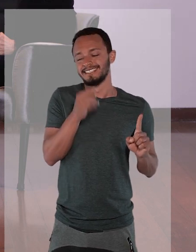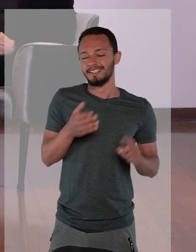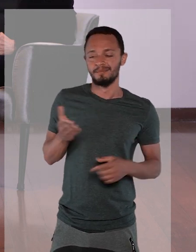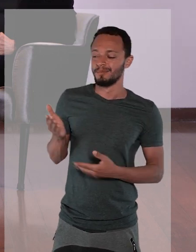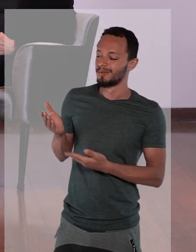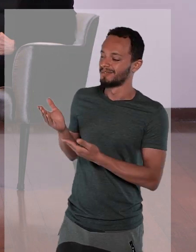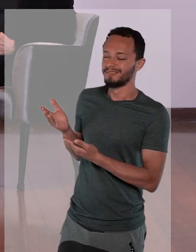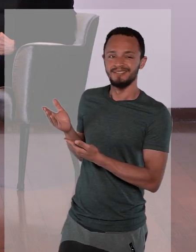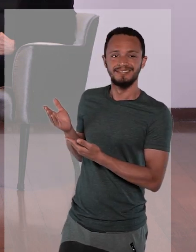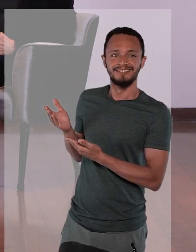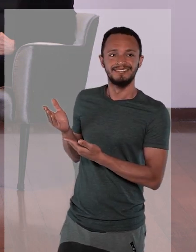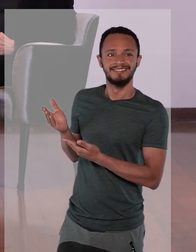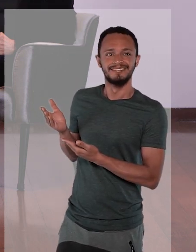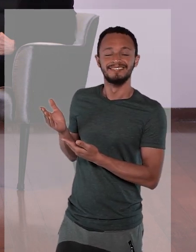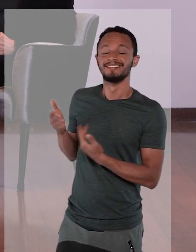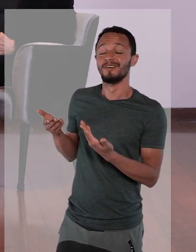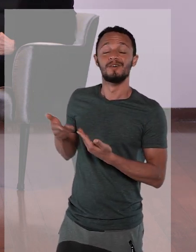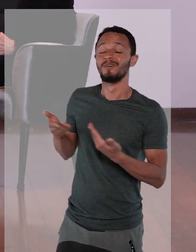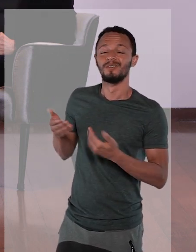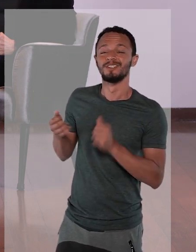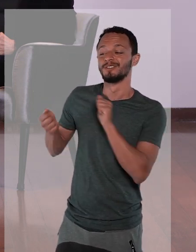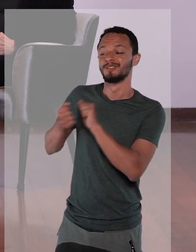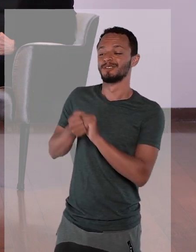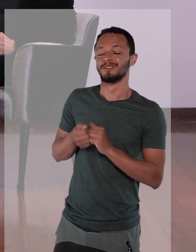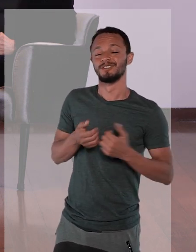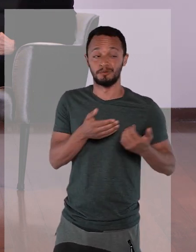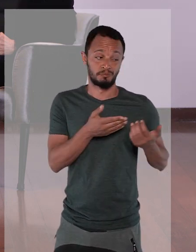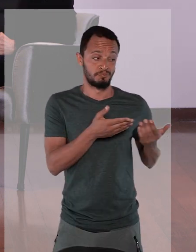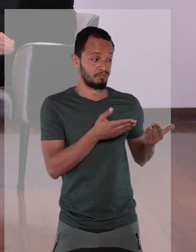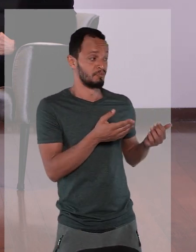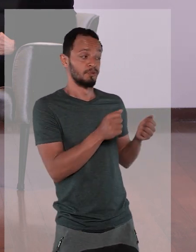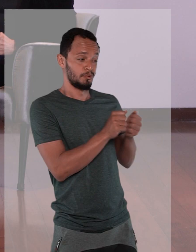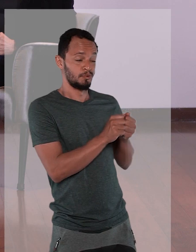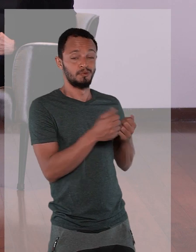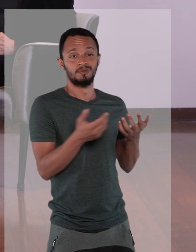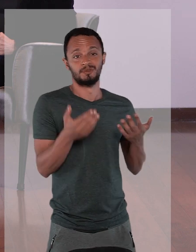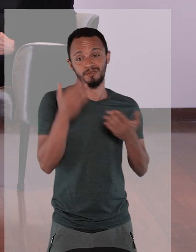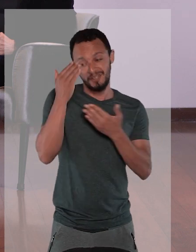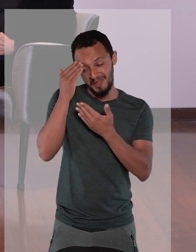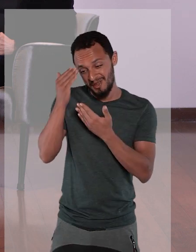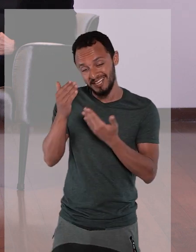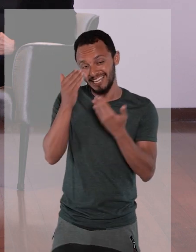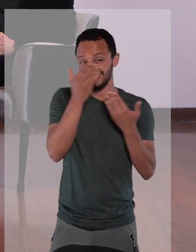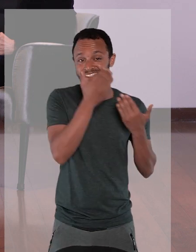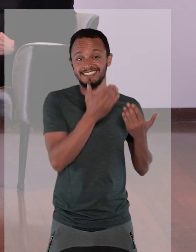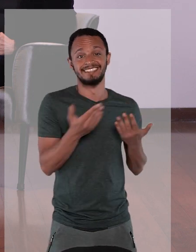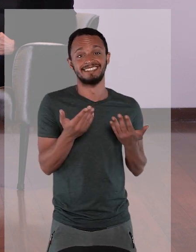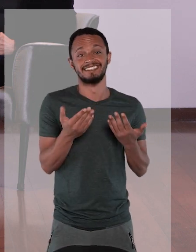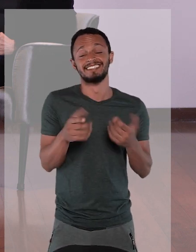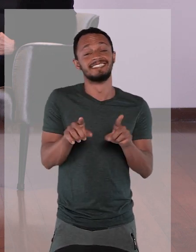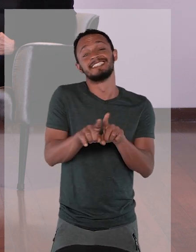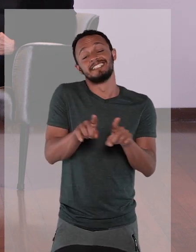lado hoje, a quem eu agradeço, né? E assim, ver a capacidade dessas pessoas de refletirem sobre o